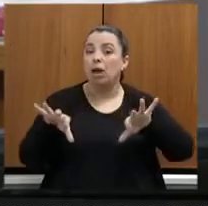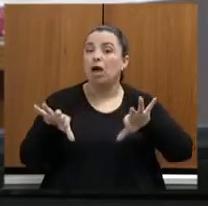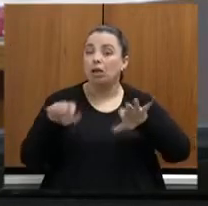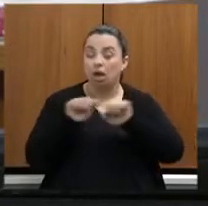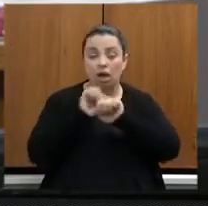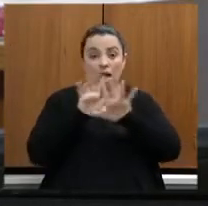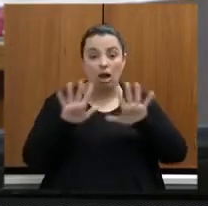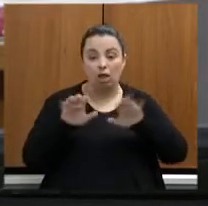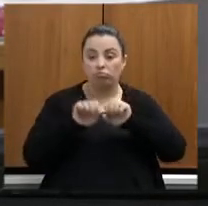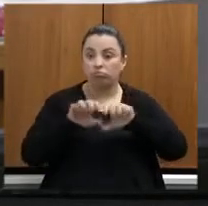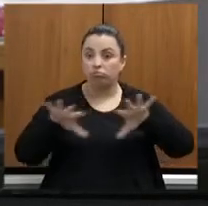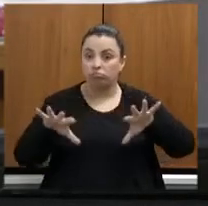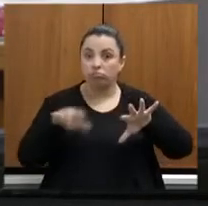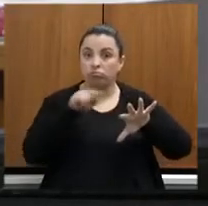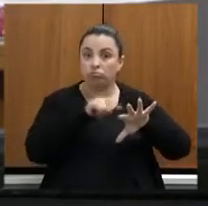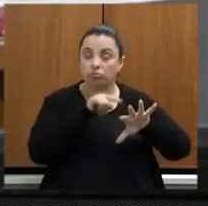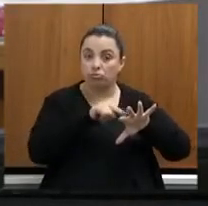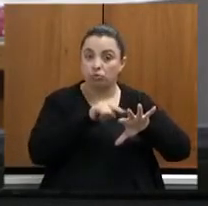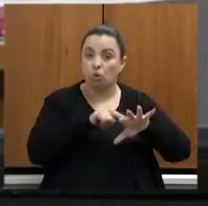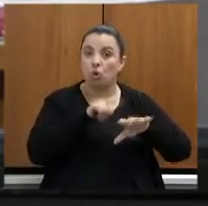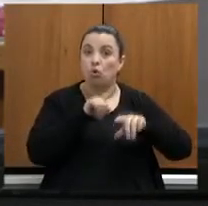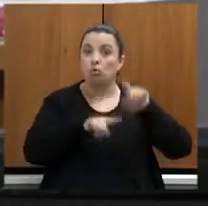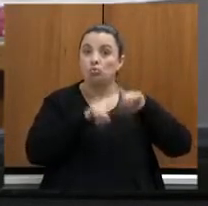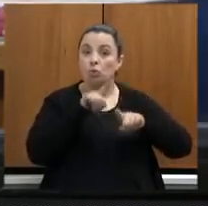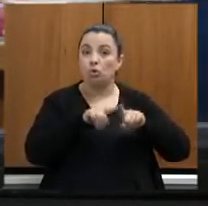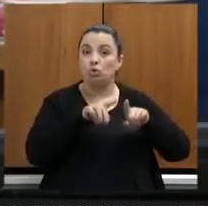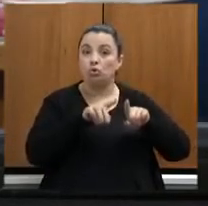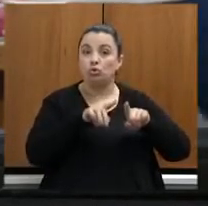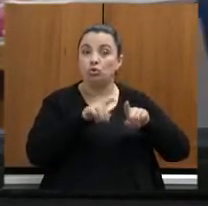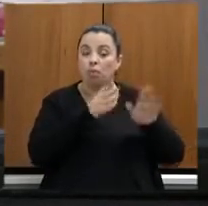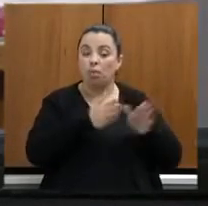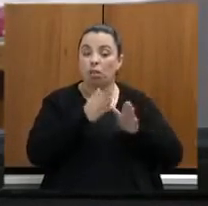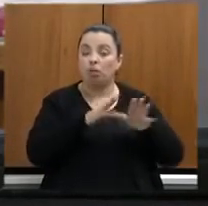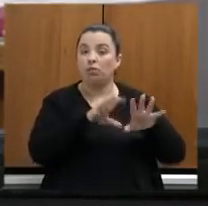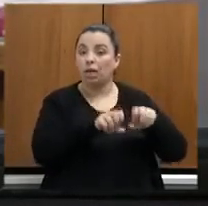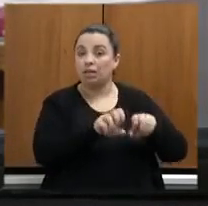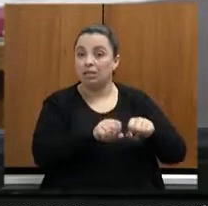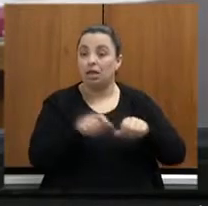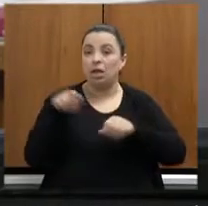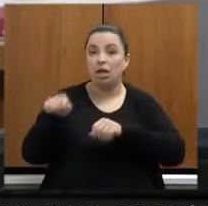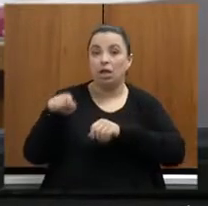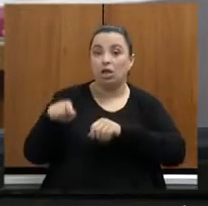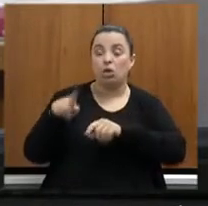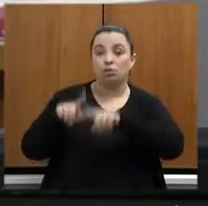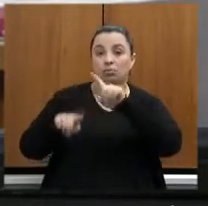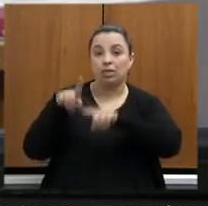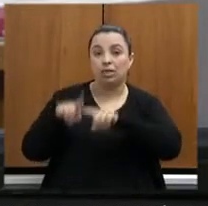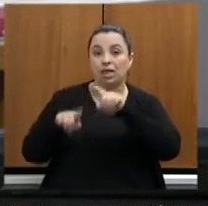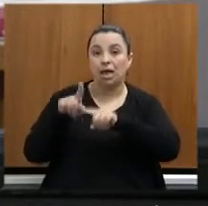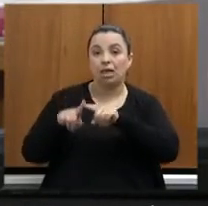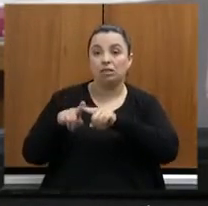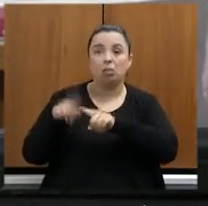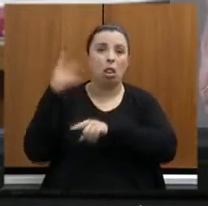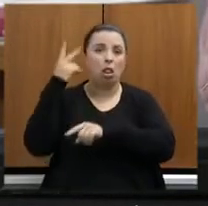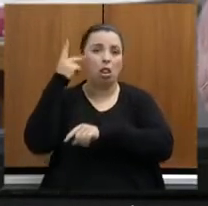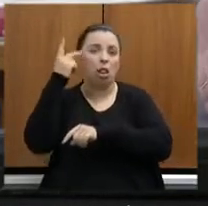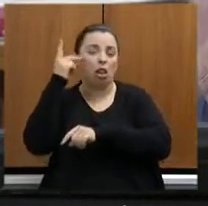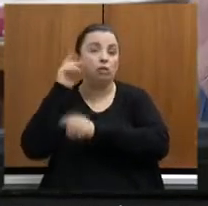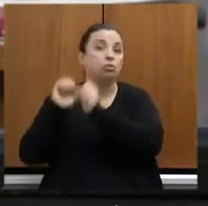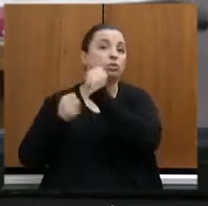é dos produtos e com os produtos convencionais industriais